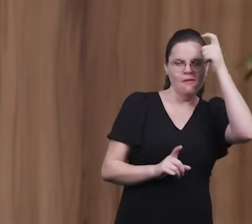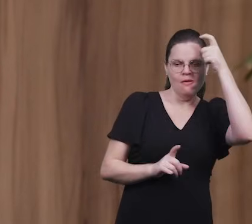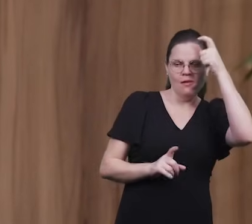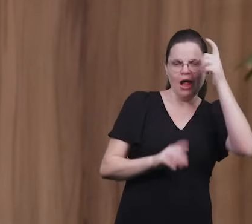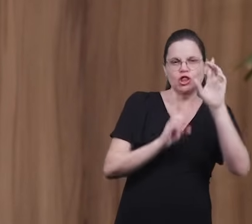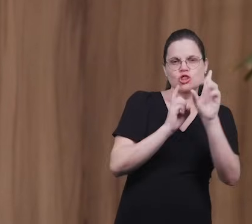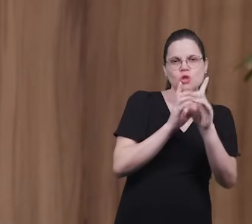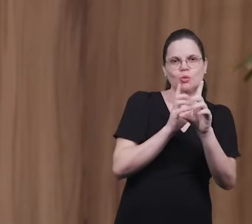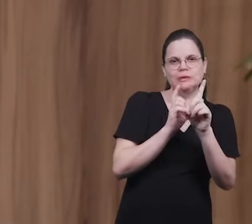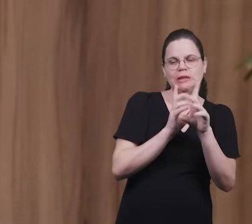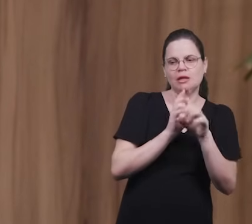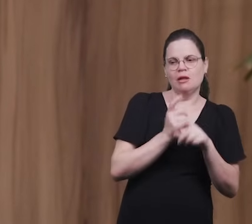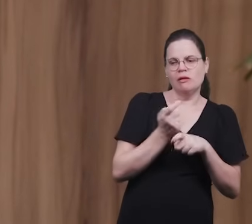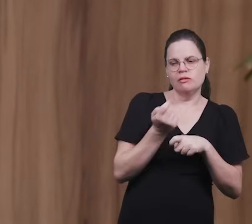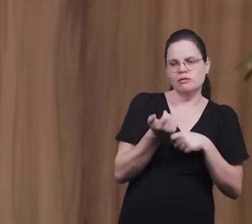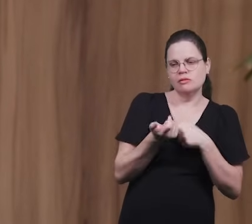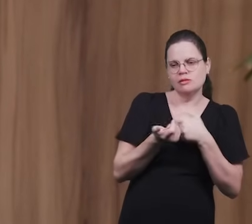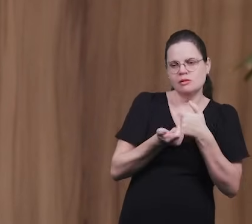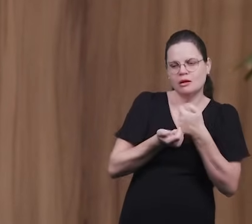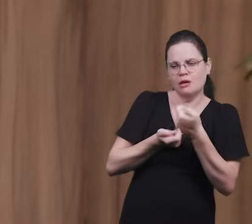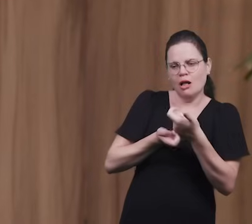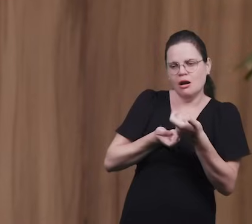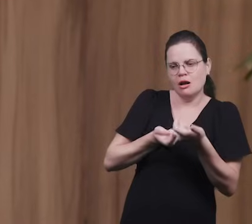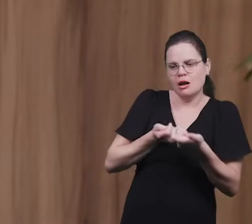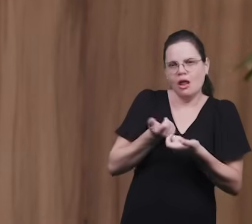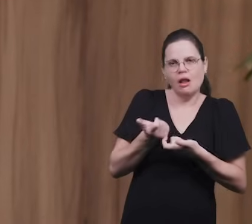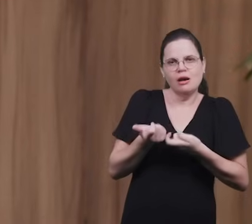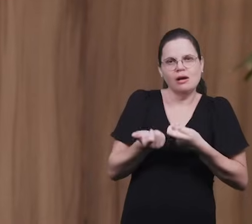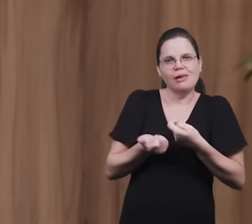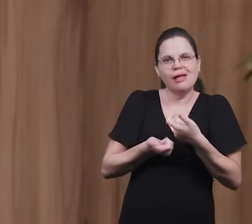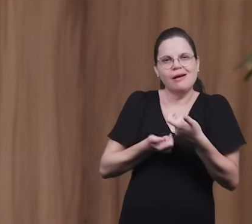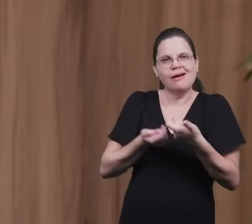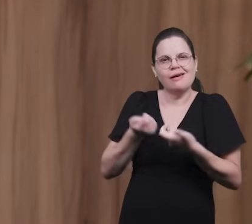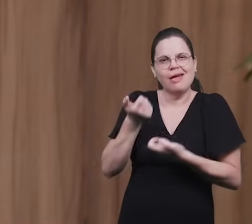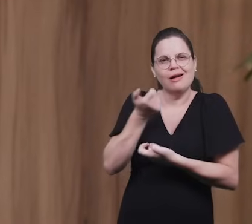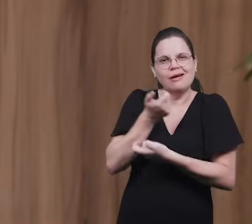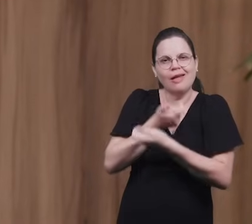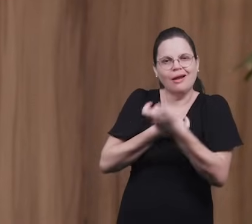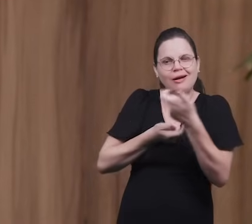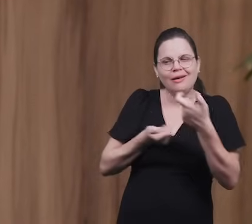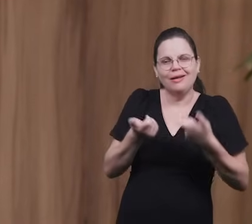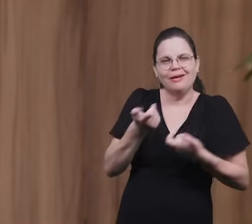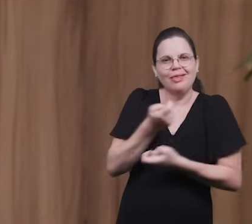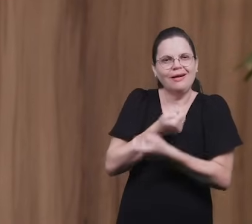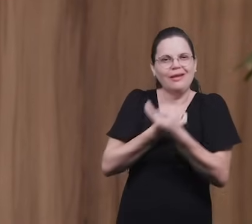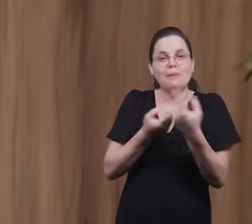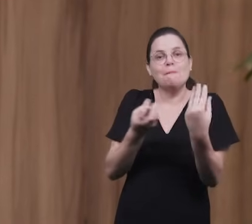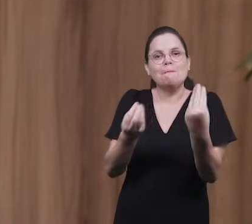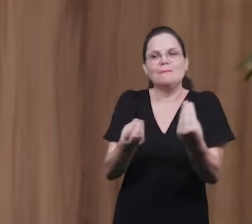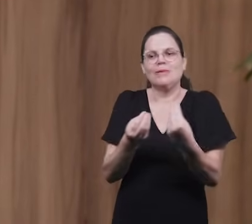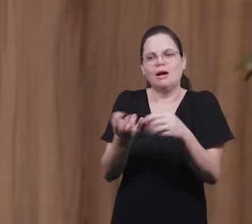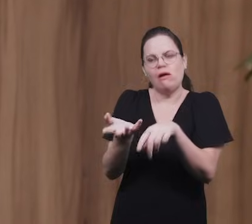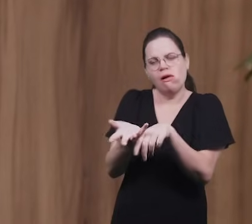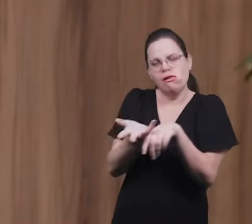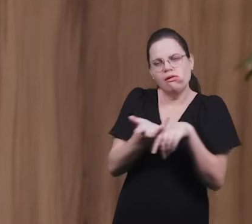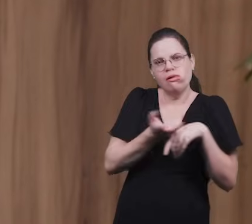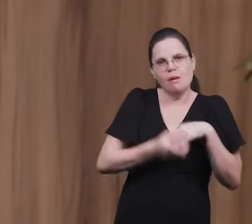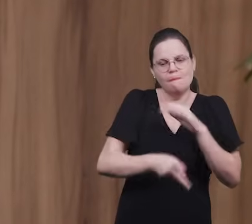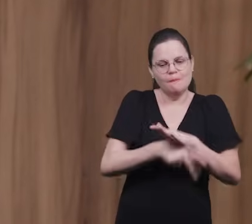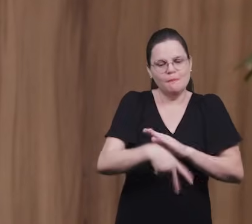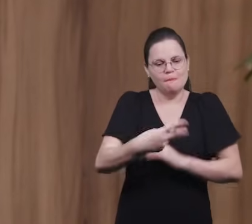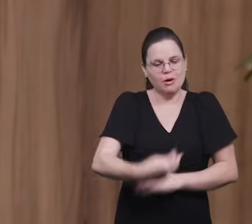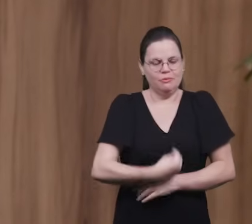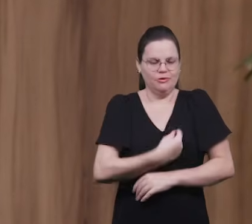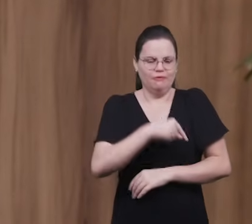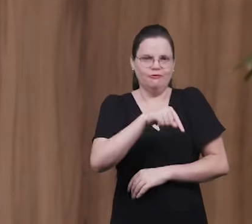sã doutrina. Eram doutrinas malignas voltadas para as obras. voltadas para esta vida, para